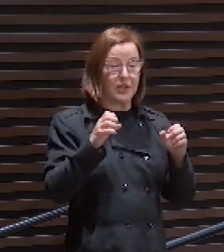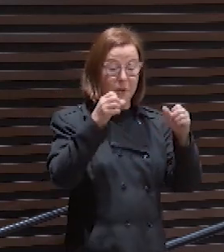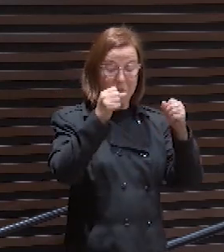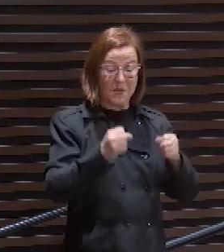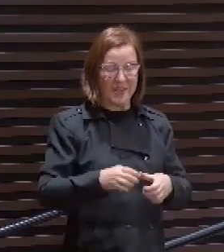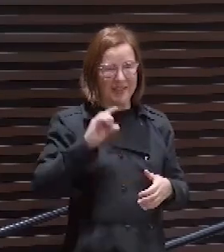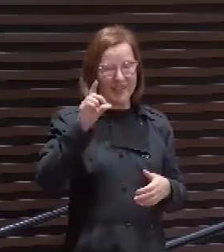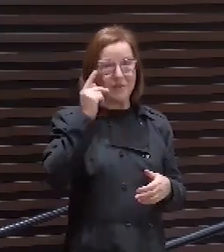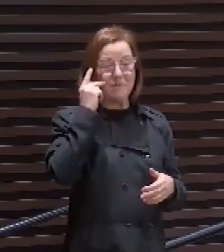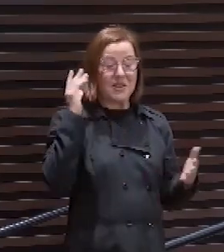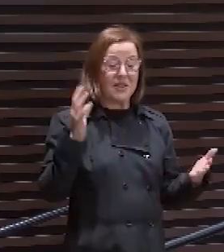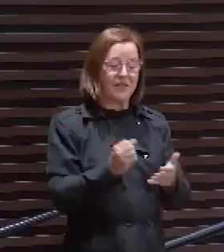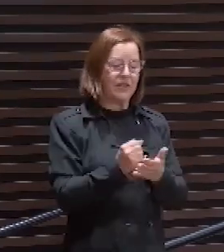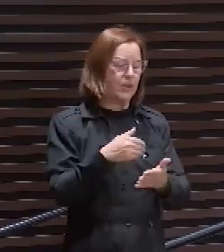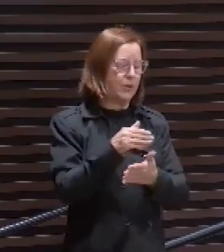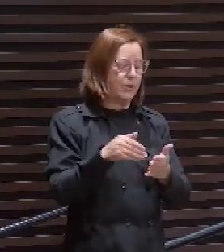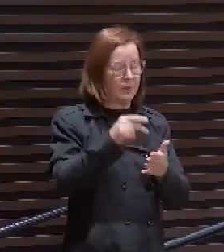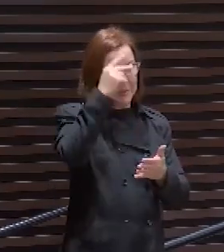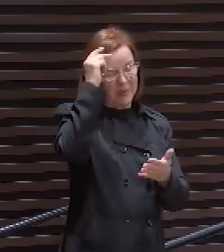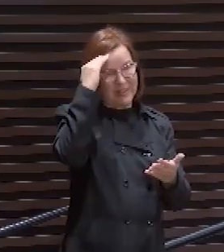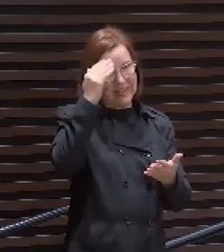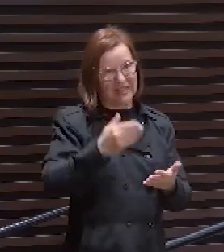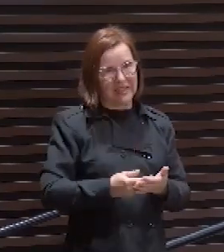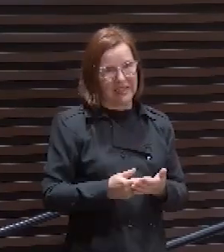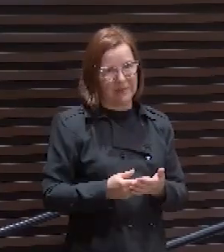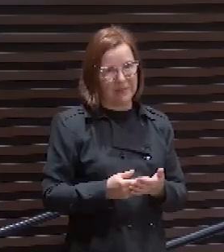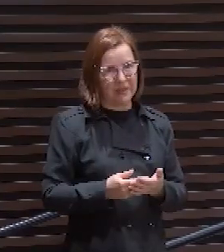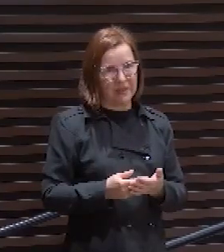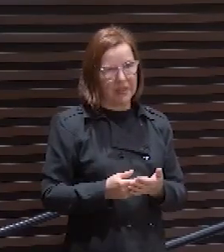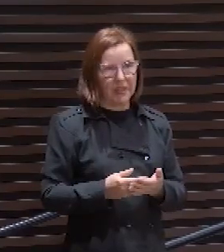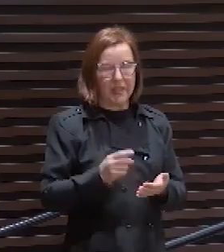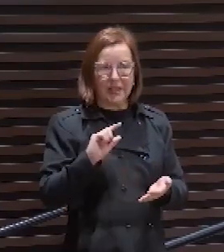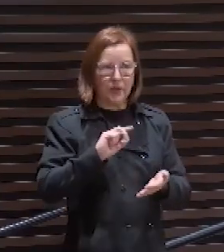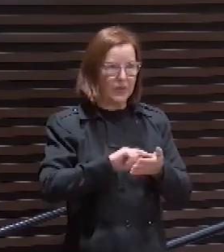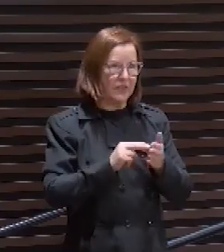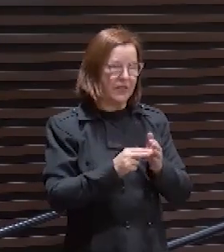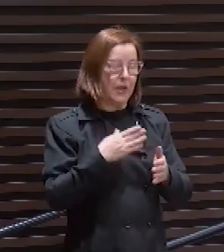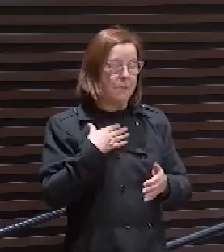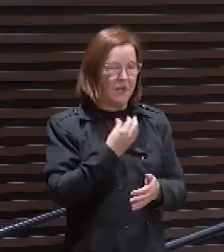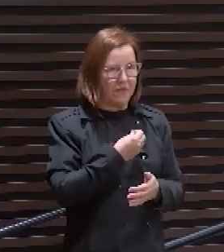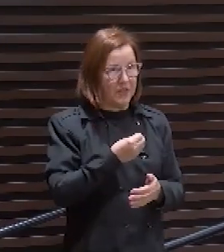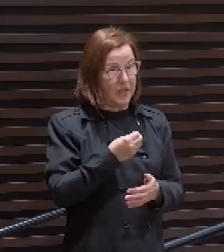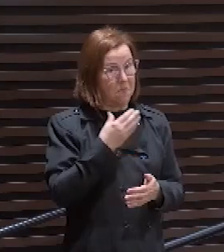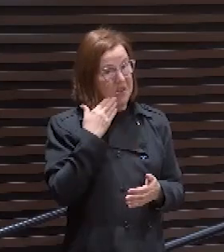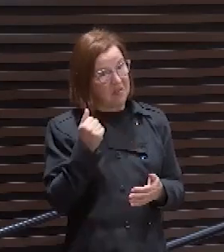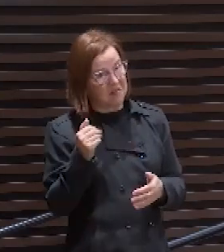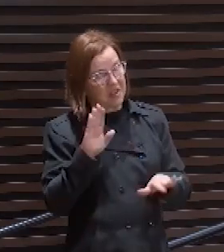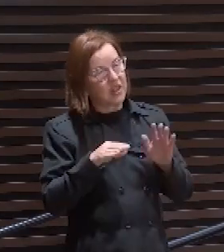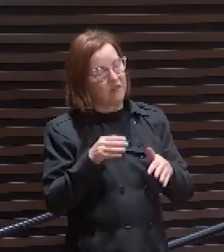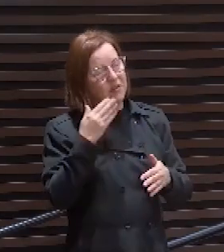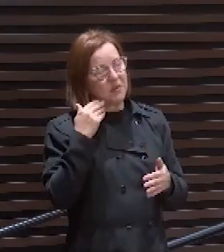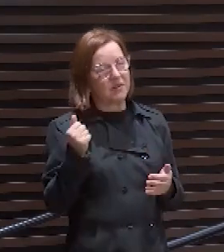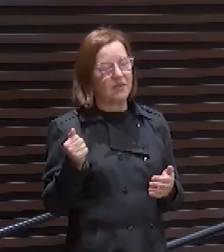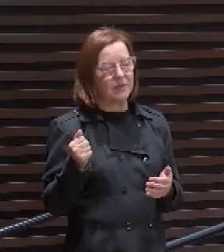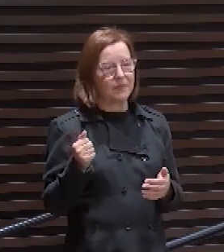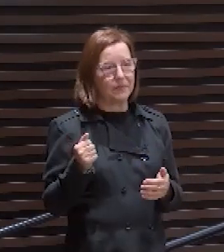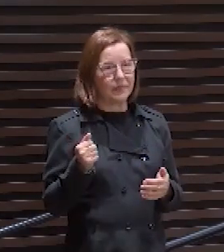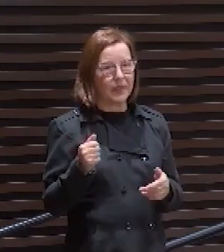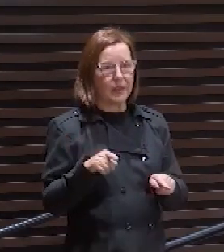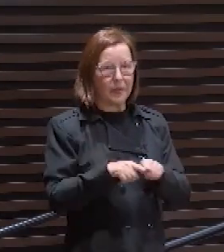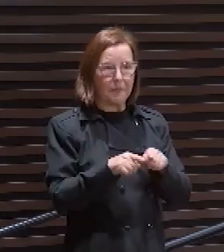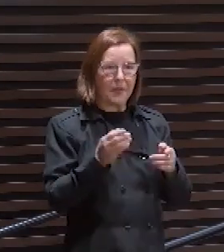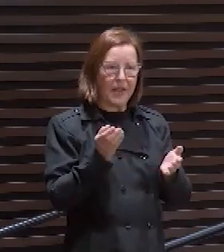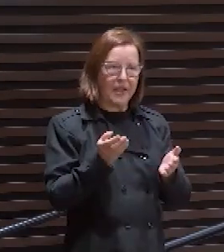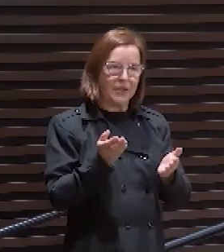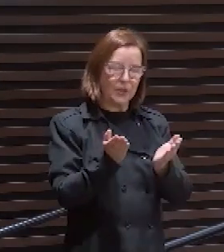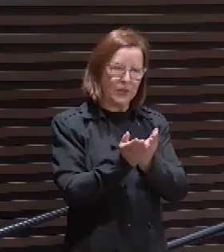nele crê. Não quer dizer que a sua vida vai melhorar, porque talvez não melhore. Aqueles cristãos de quem falamos no começo da pregação,